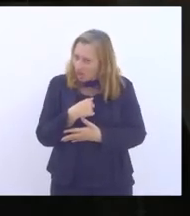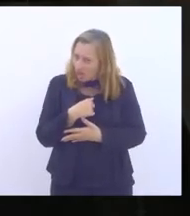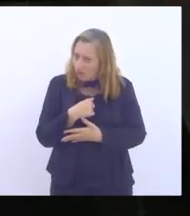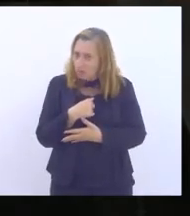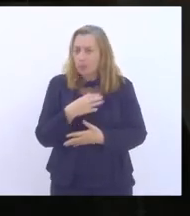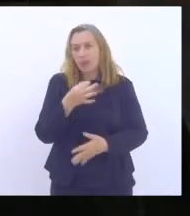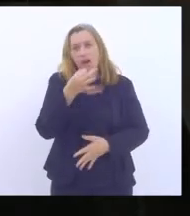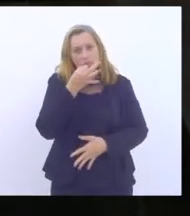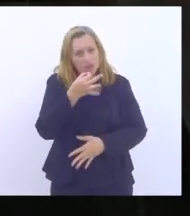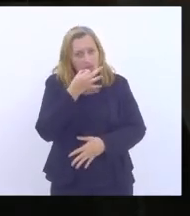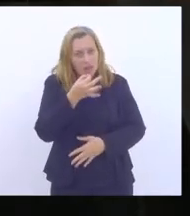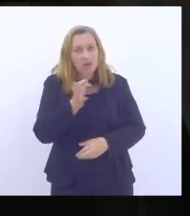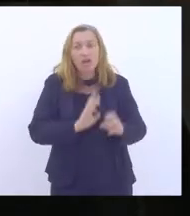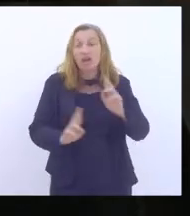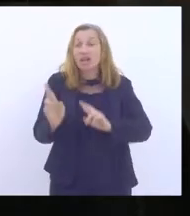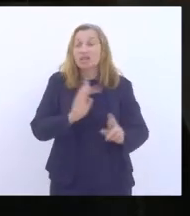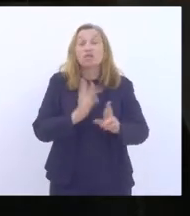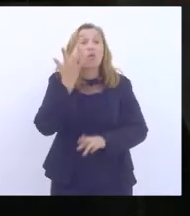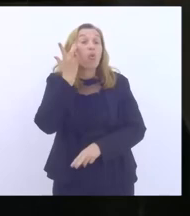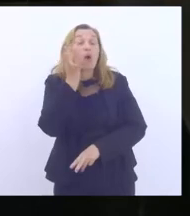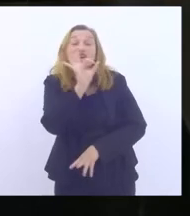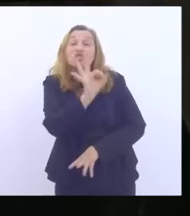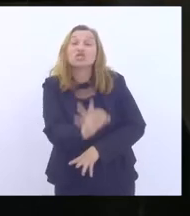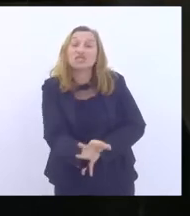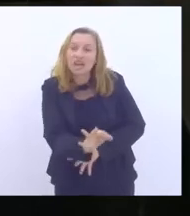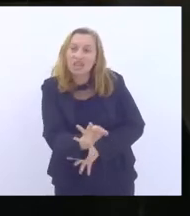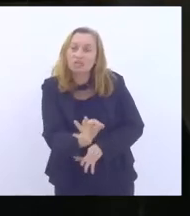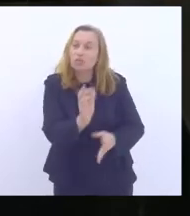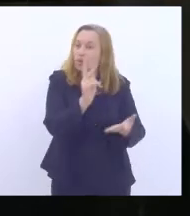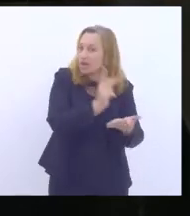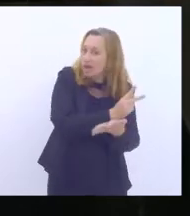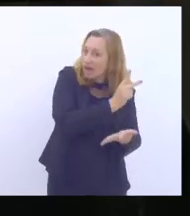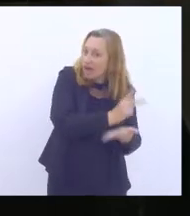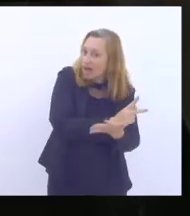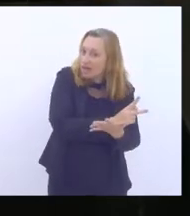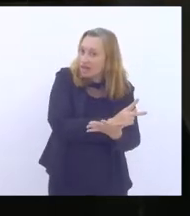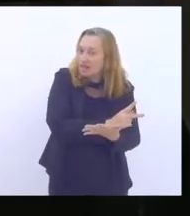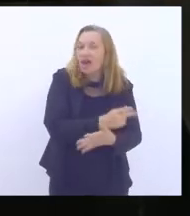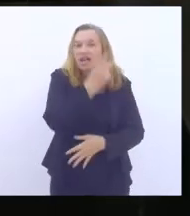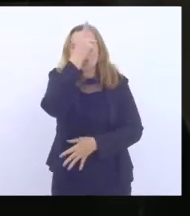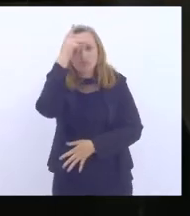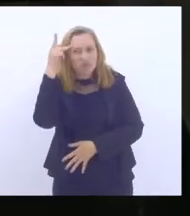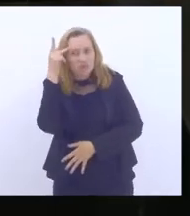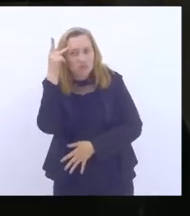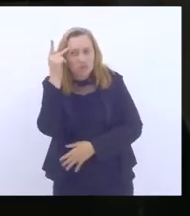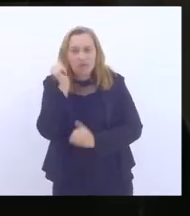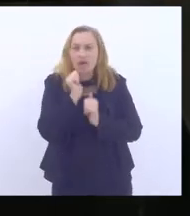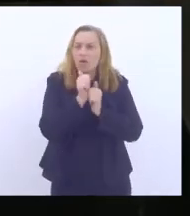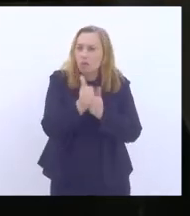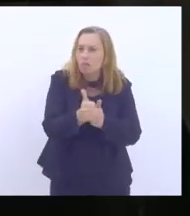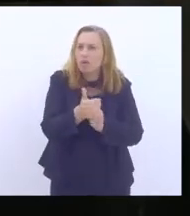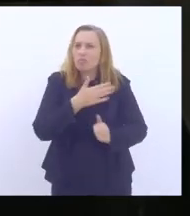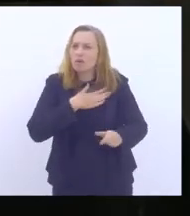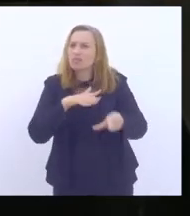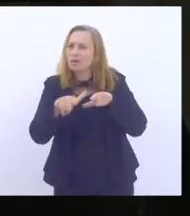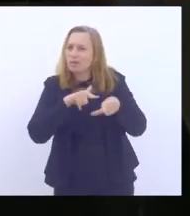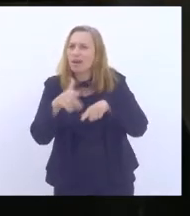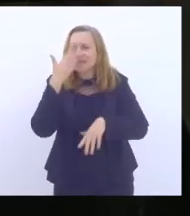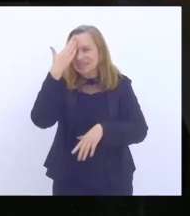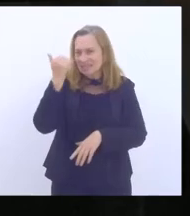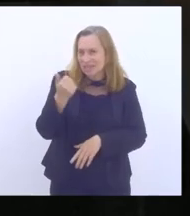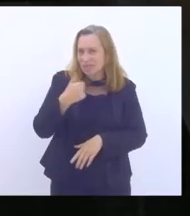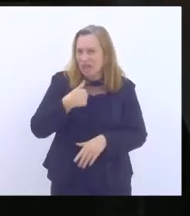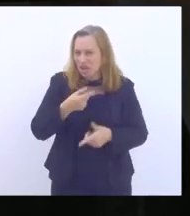posicionamento em relação ao que eu acho certo e errado e aí as pessoas que acompanham meu trabalho e